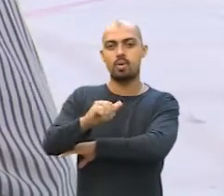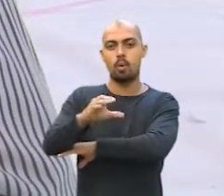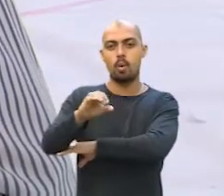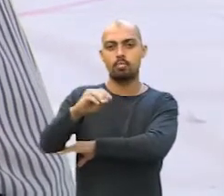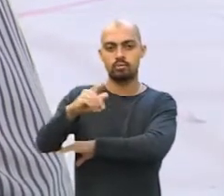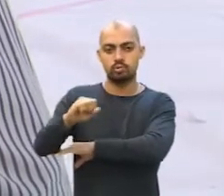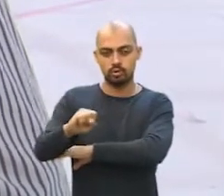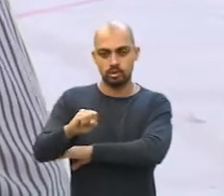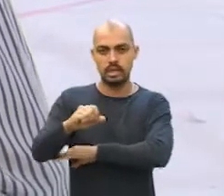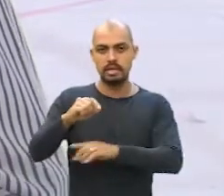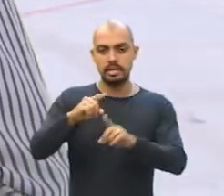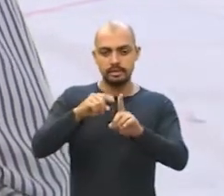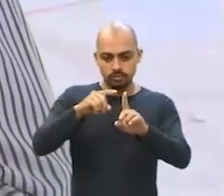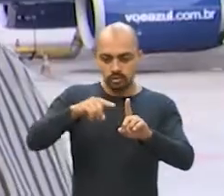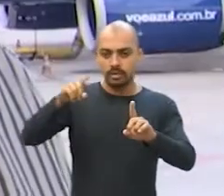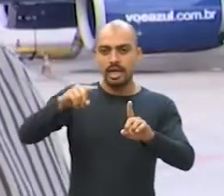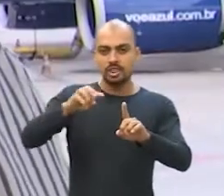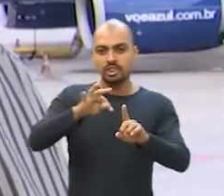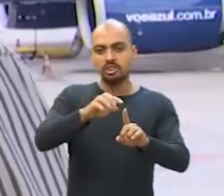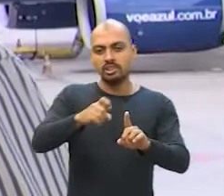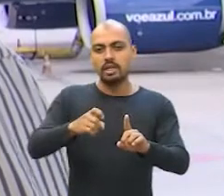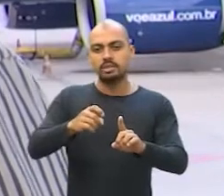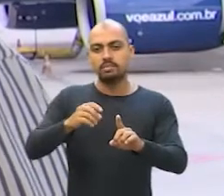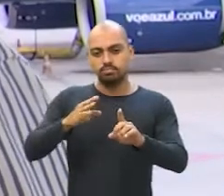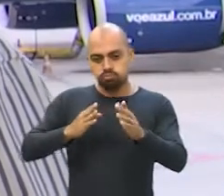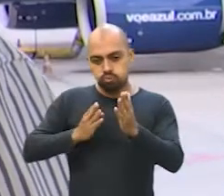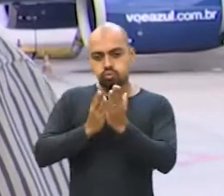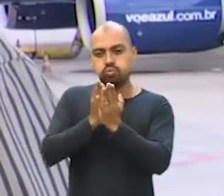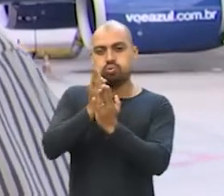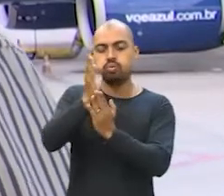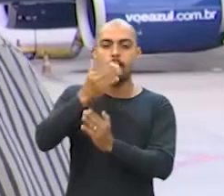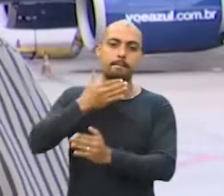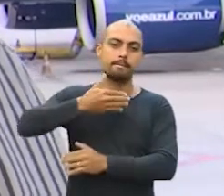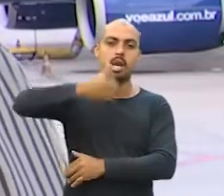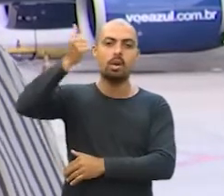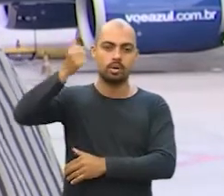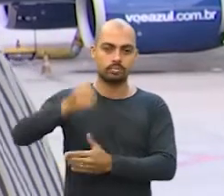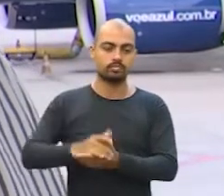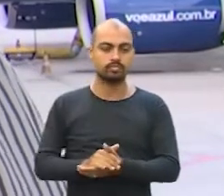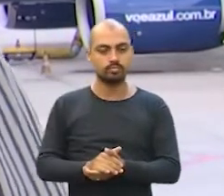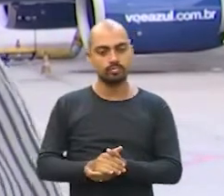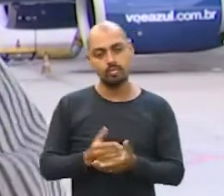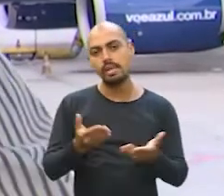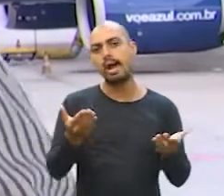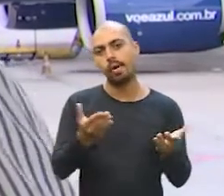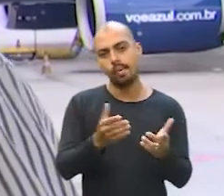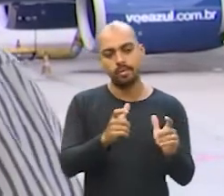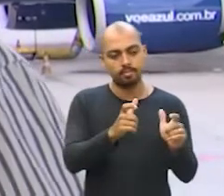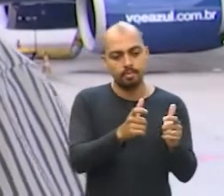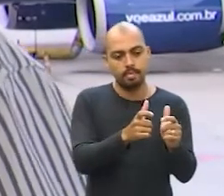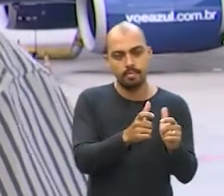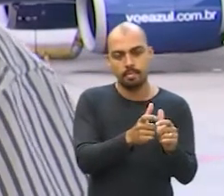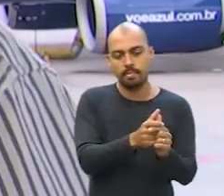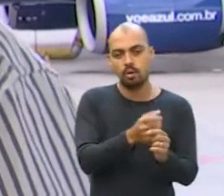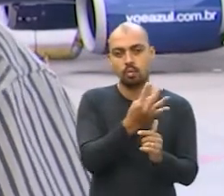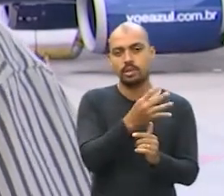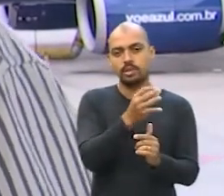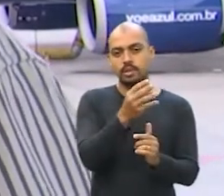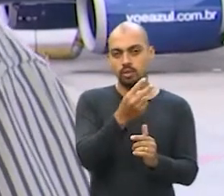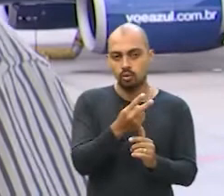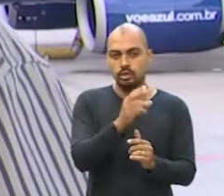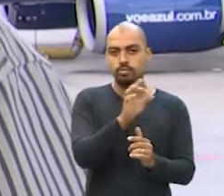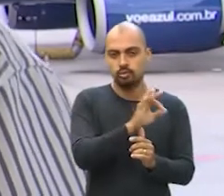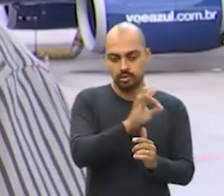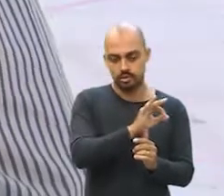maiores aeroportos privados do país, foi o que teve a melhor taxa de recuperação de passageiros. Hoje está com a redução, comparado com o mesmo período anterior,